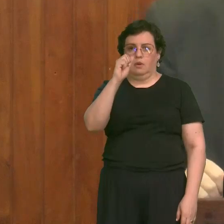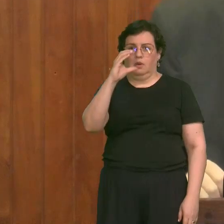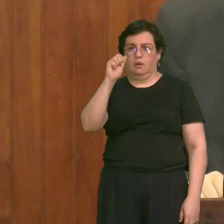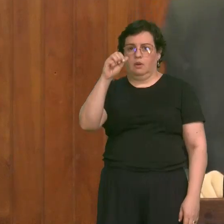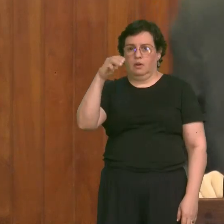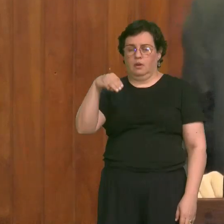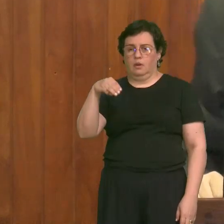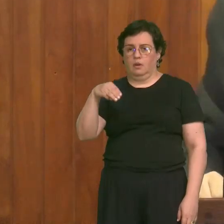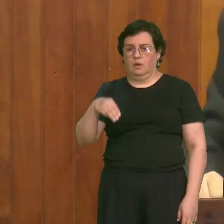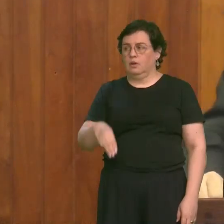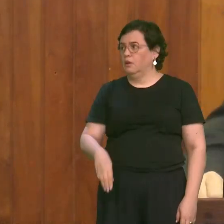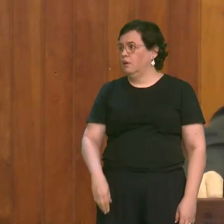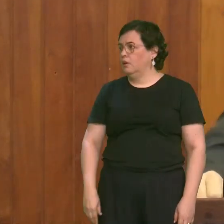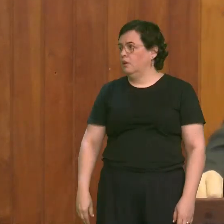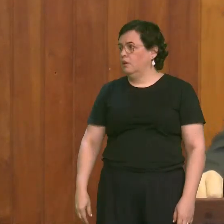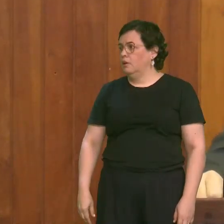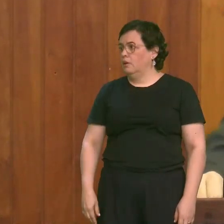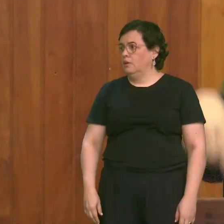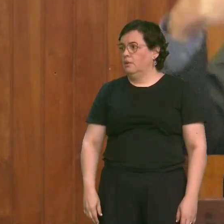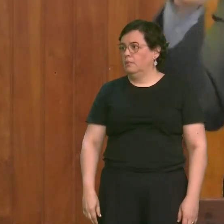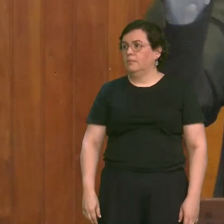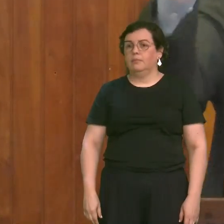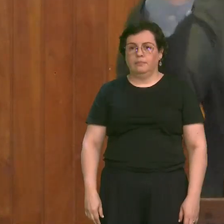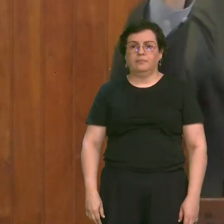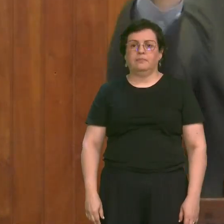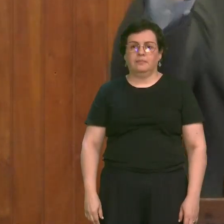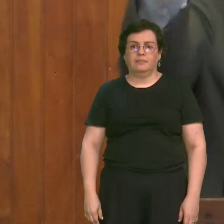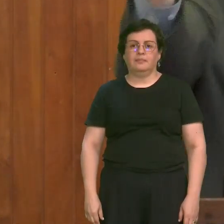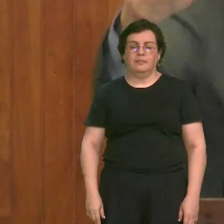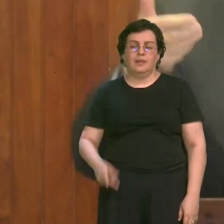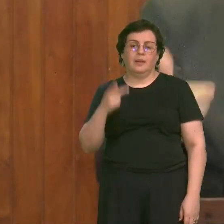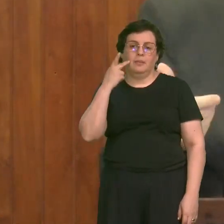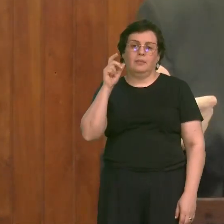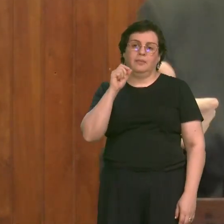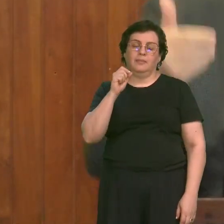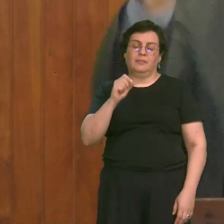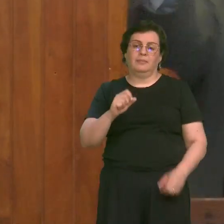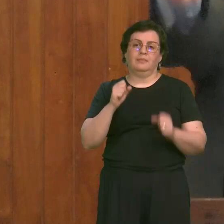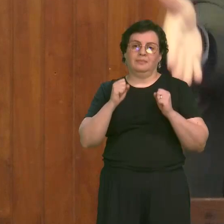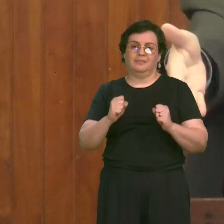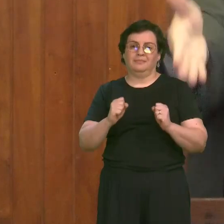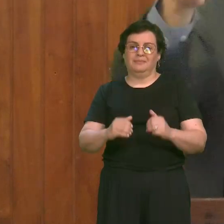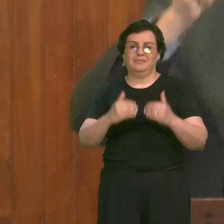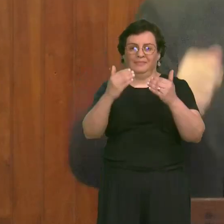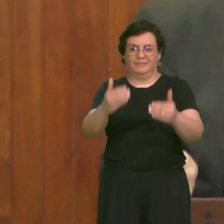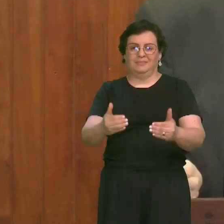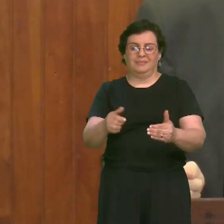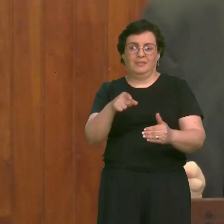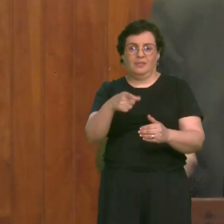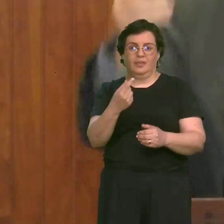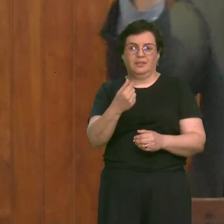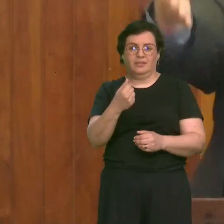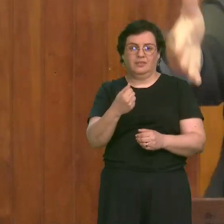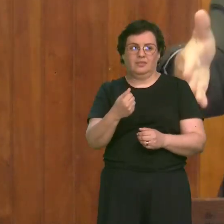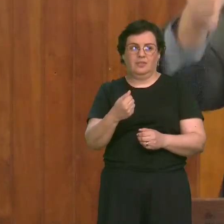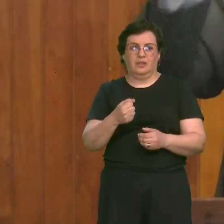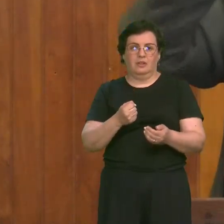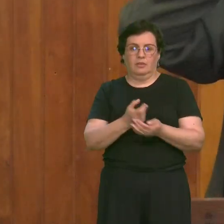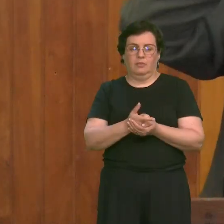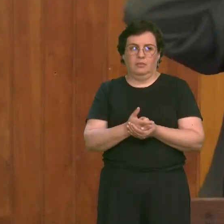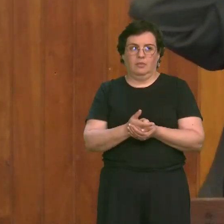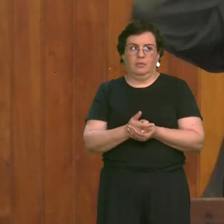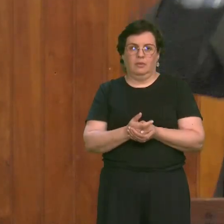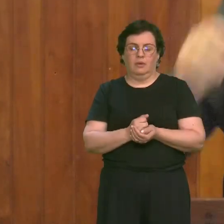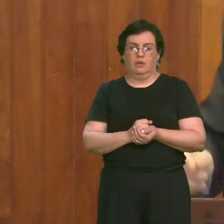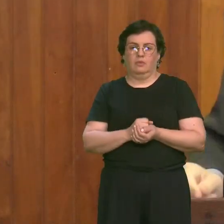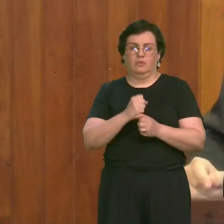Kaká para que essas três entidades possam então fazer frente aos com esses recursos que serão pagos do ano que vem fazer frente